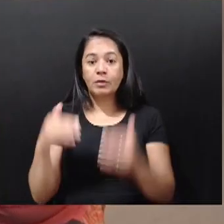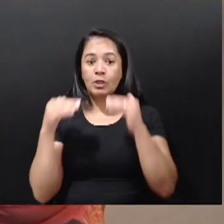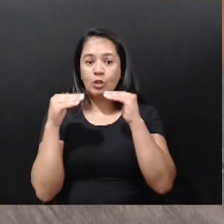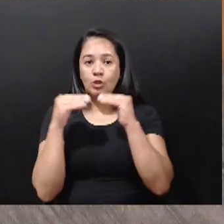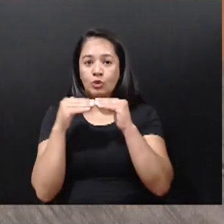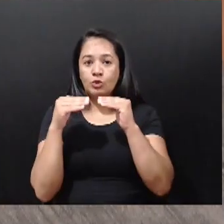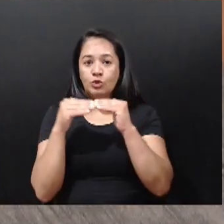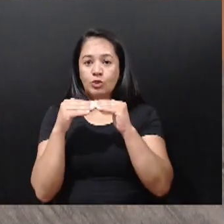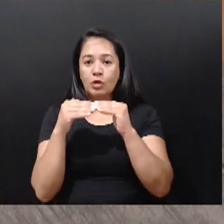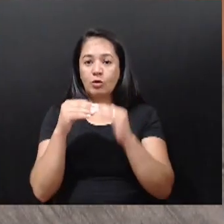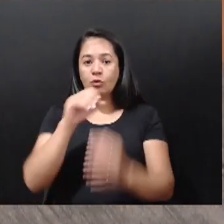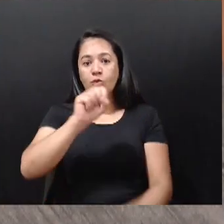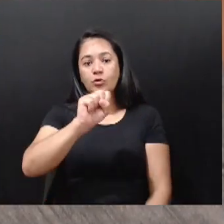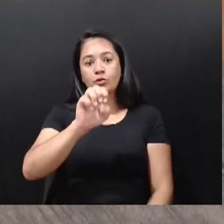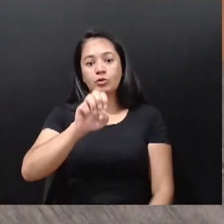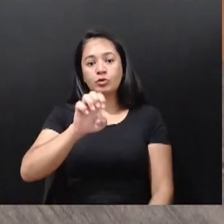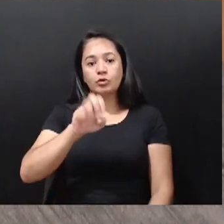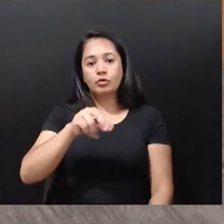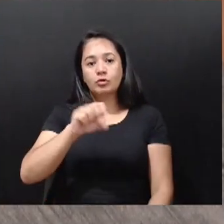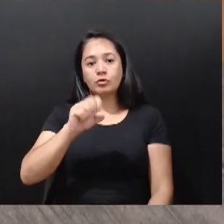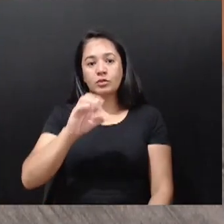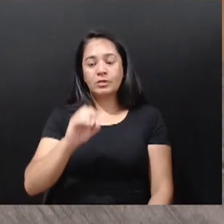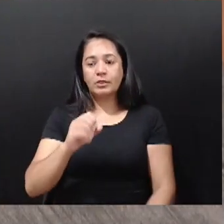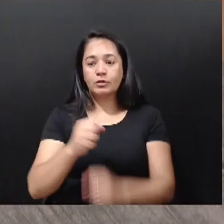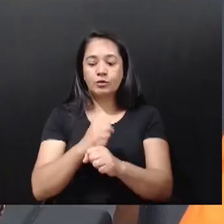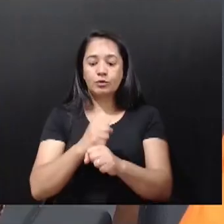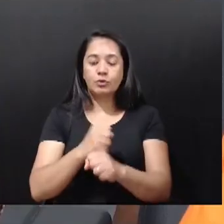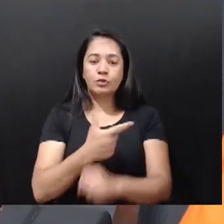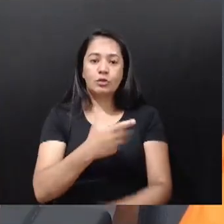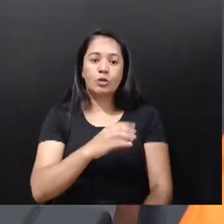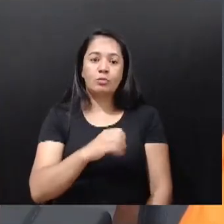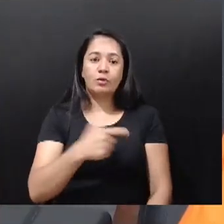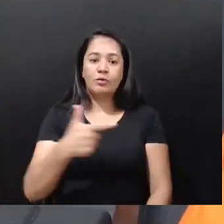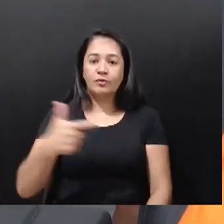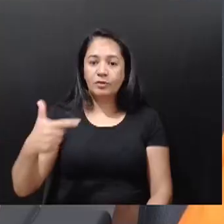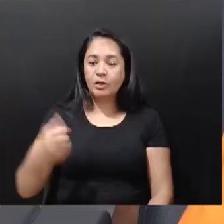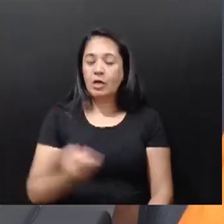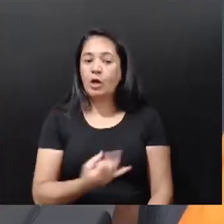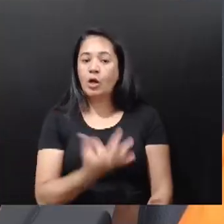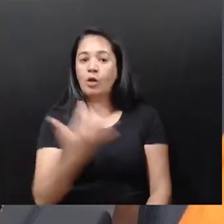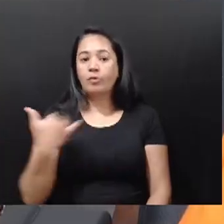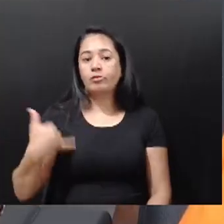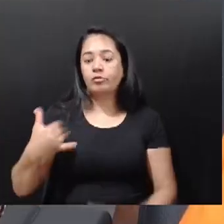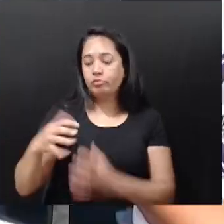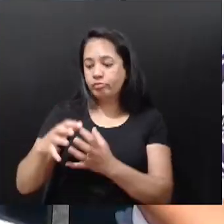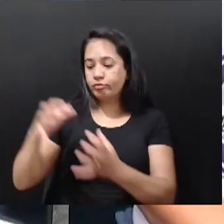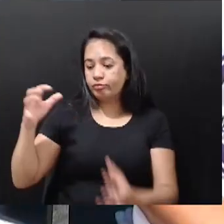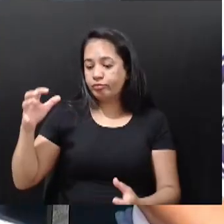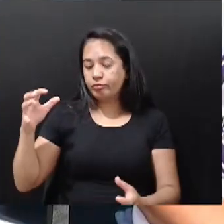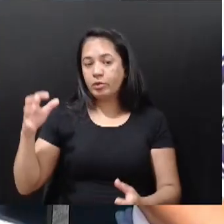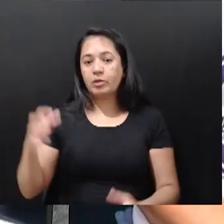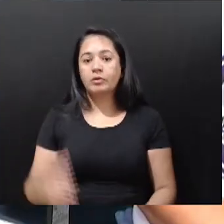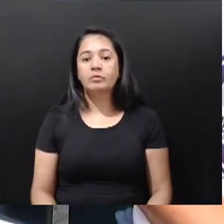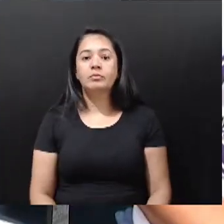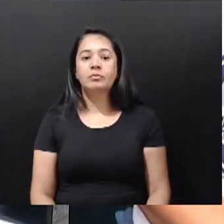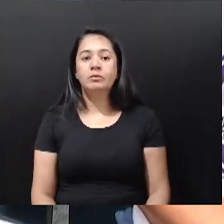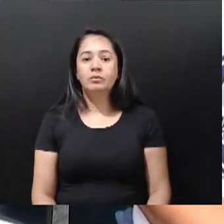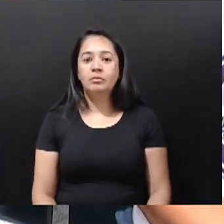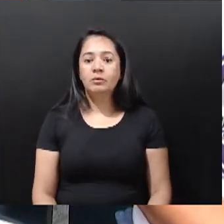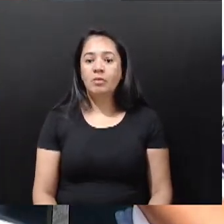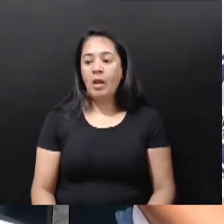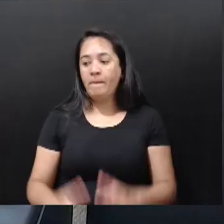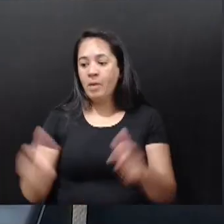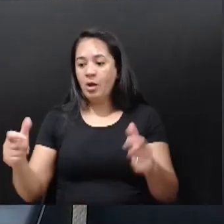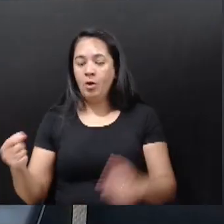censo demográfico de 2022, a parcela de idosos em relação à população mais jovem é maior na região